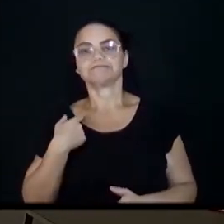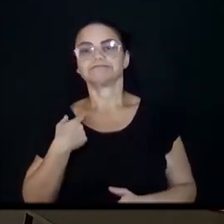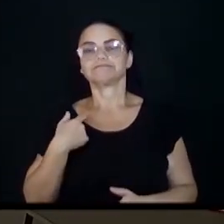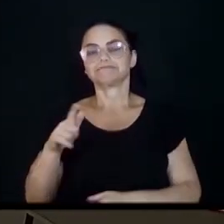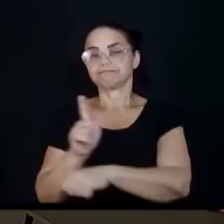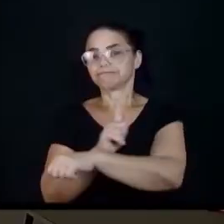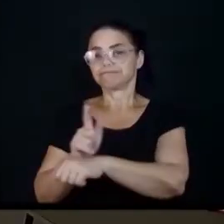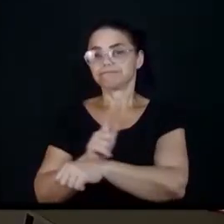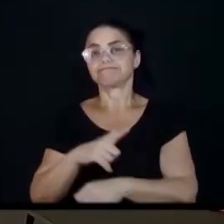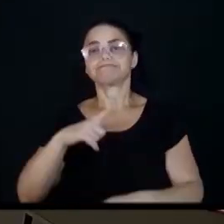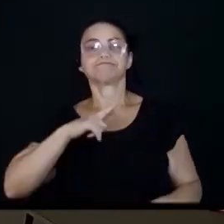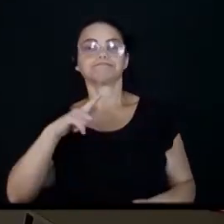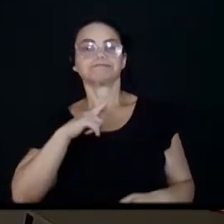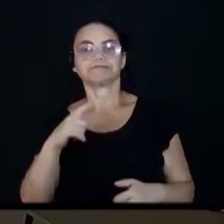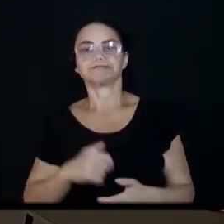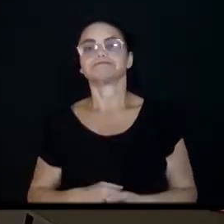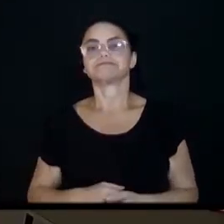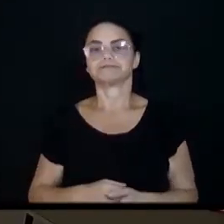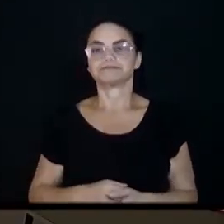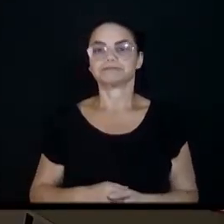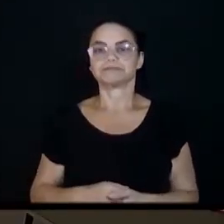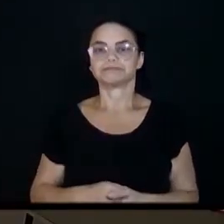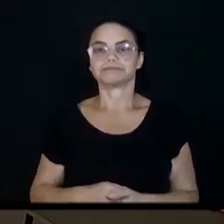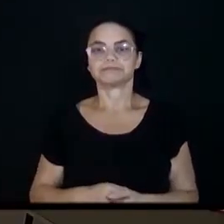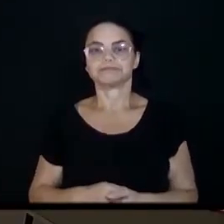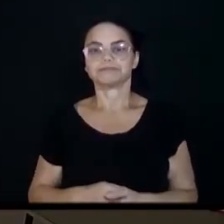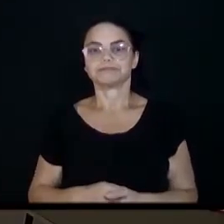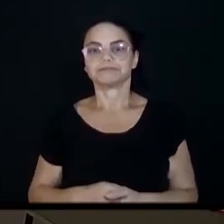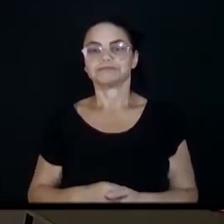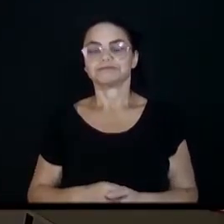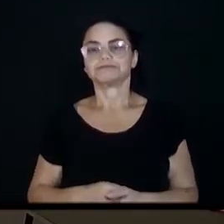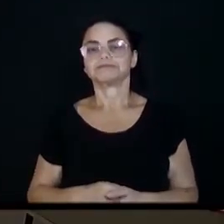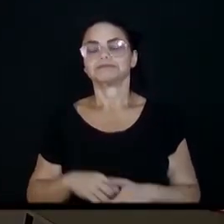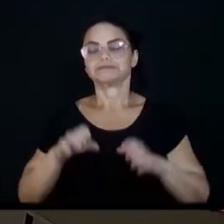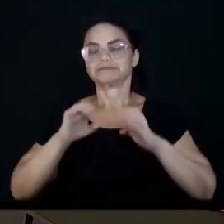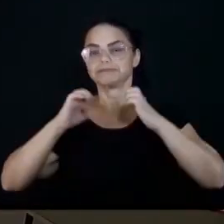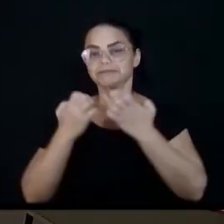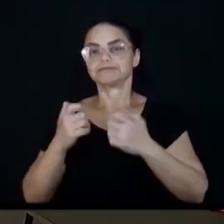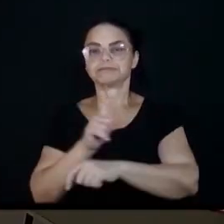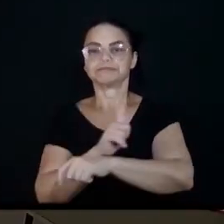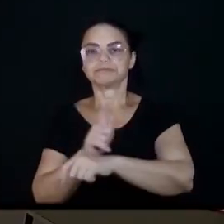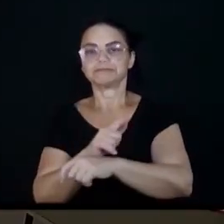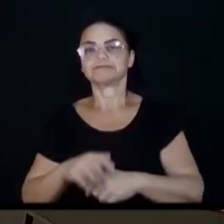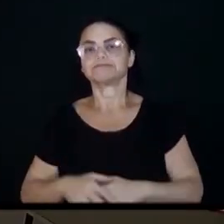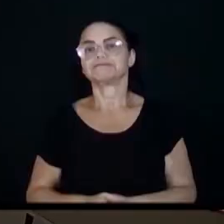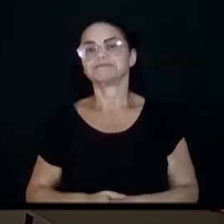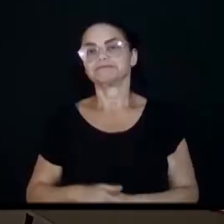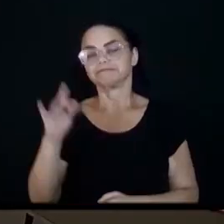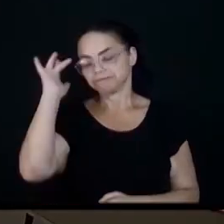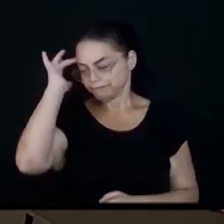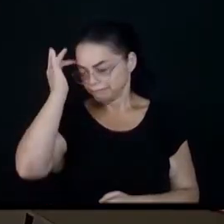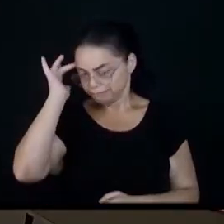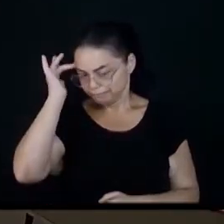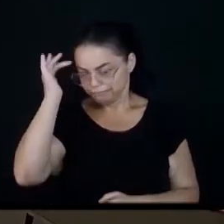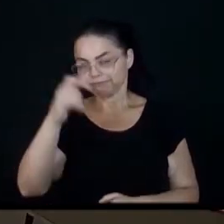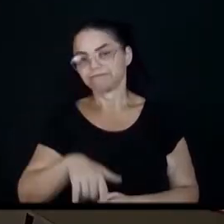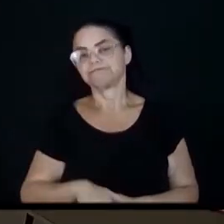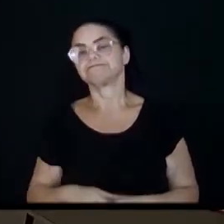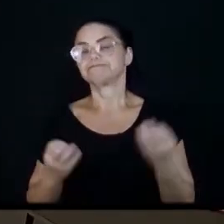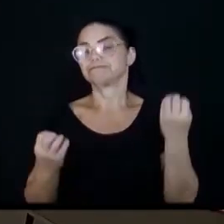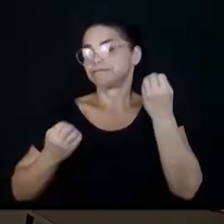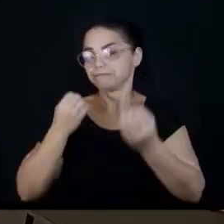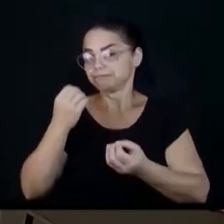tenha a gestão da equipe em si, eu acho que a gestão de como manter,